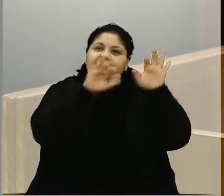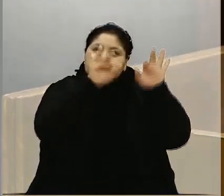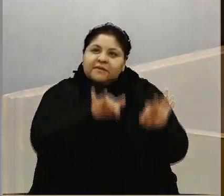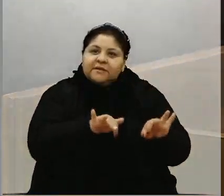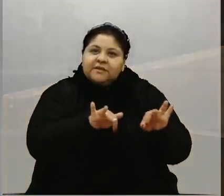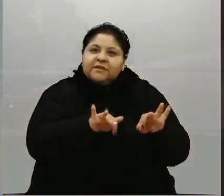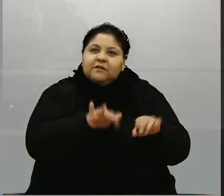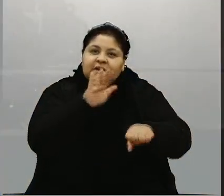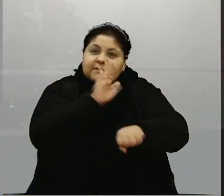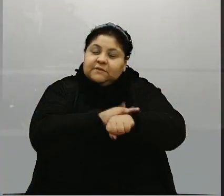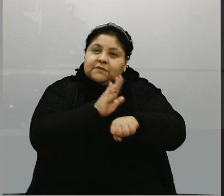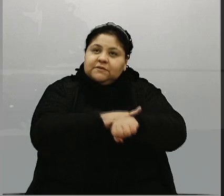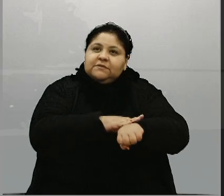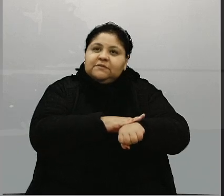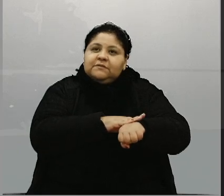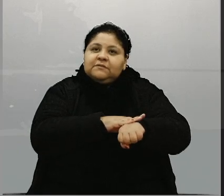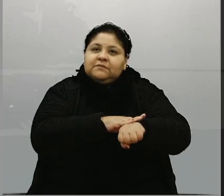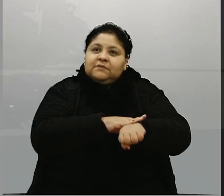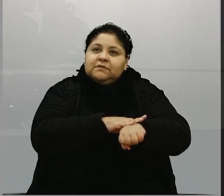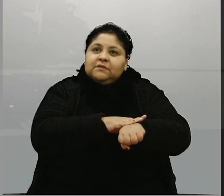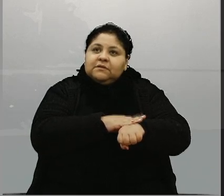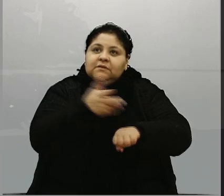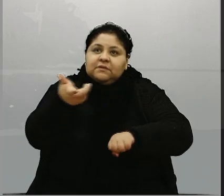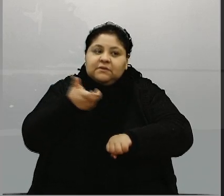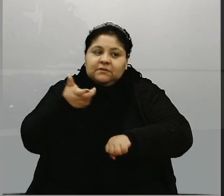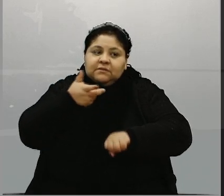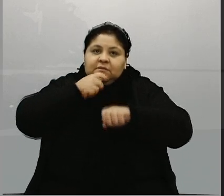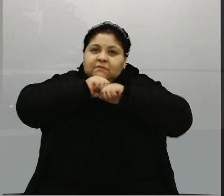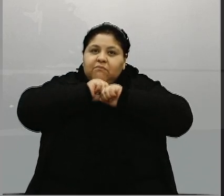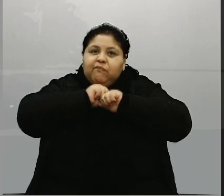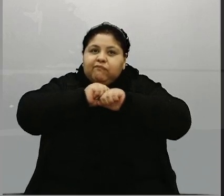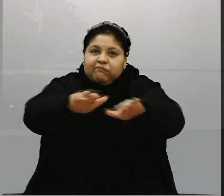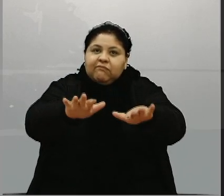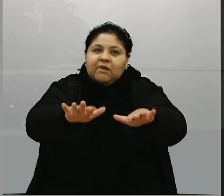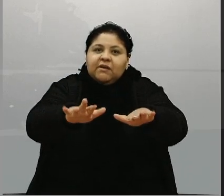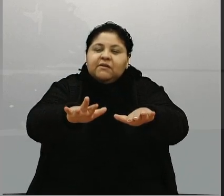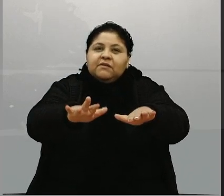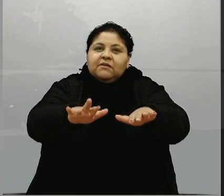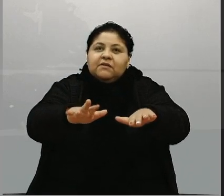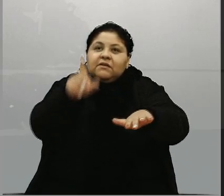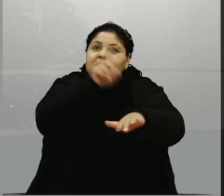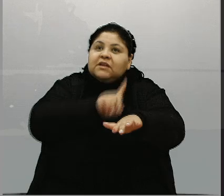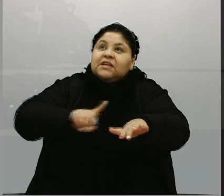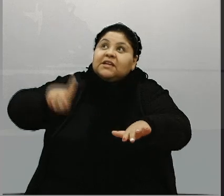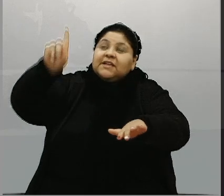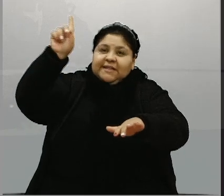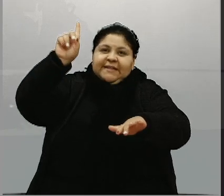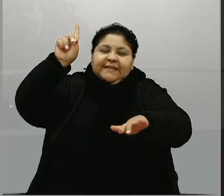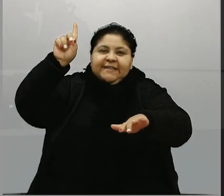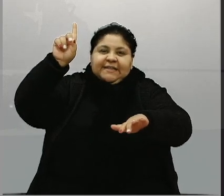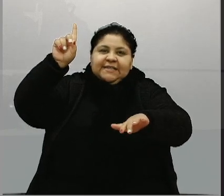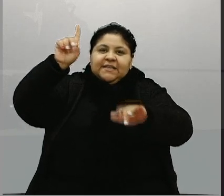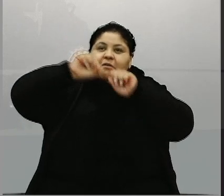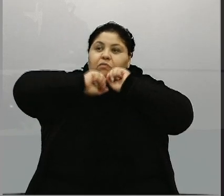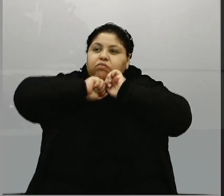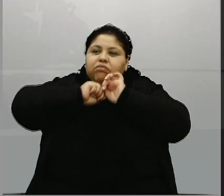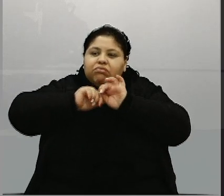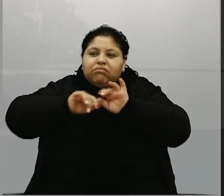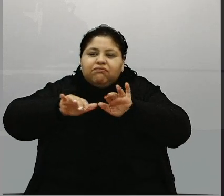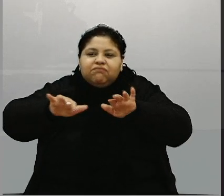esse momento... nós queremos compartilhar com vocês que Deus está alargando as